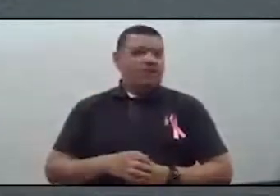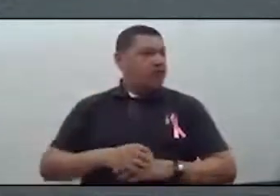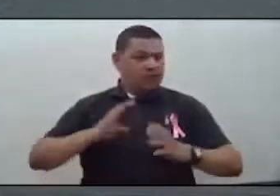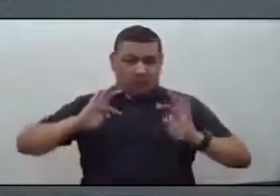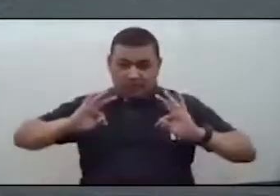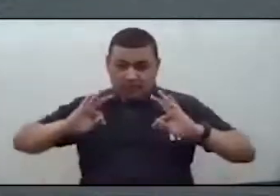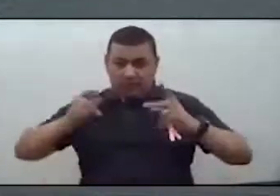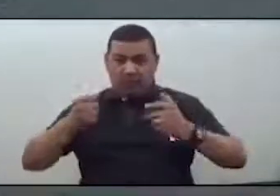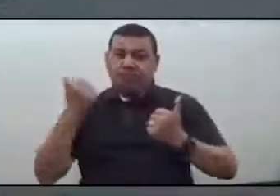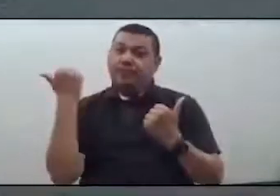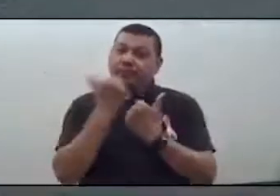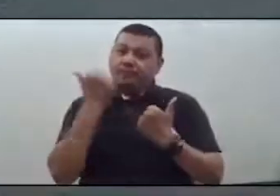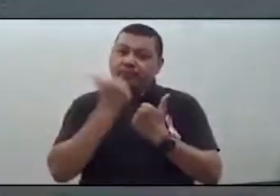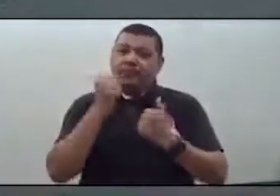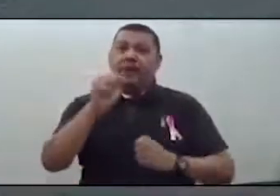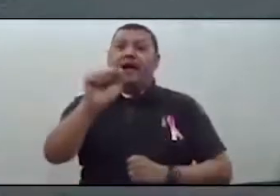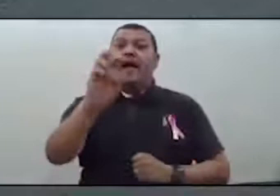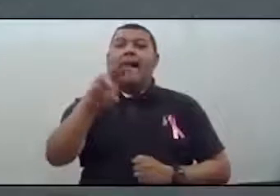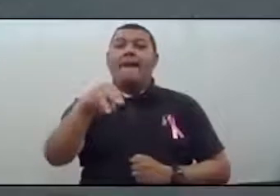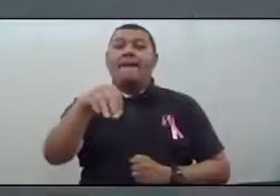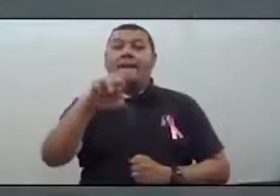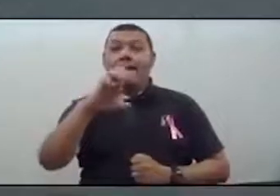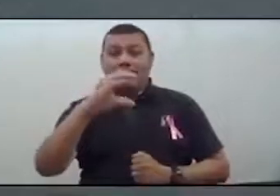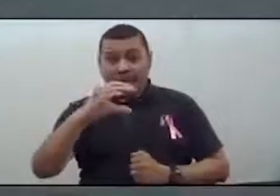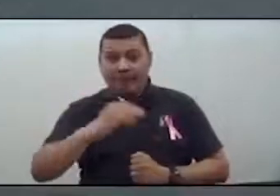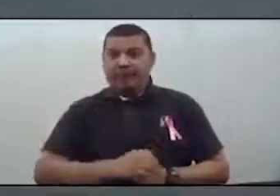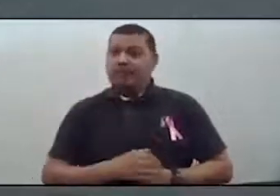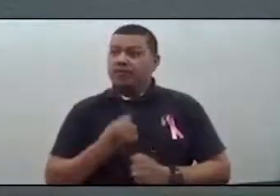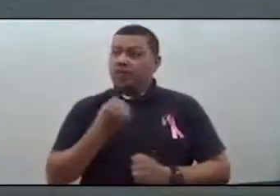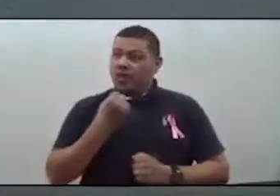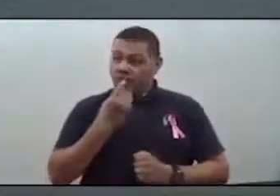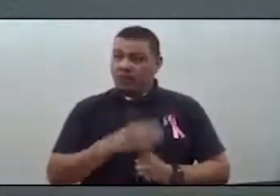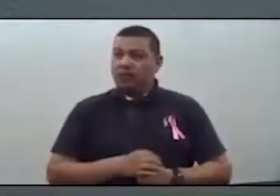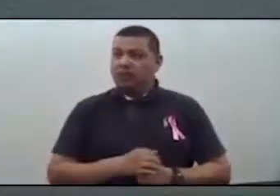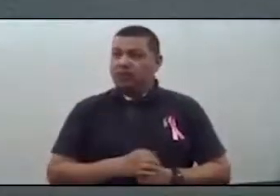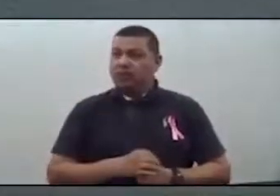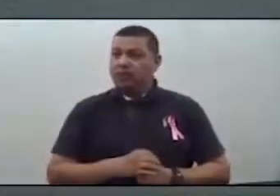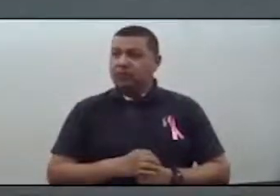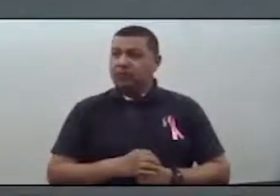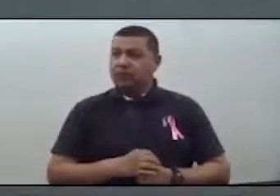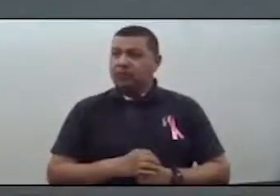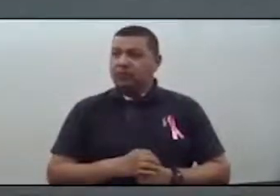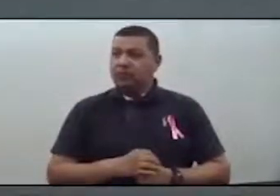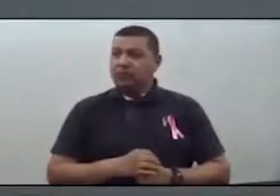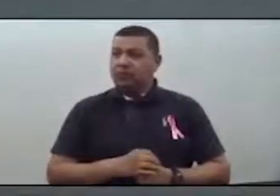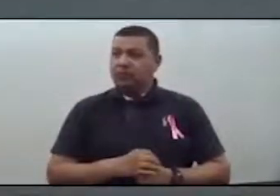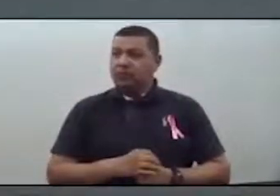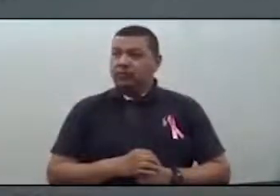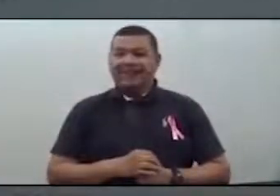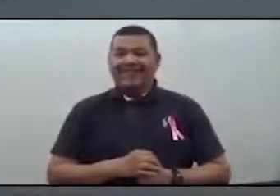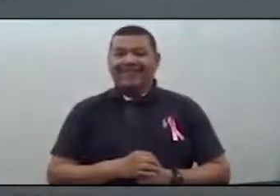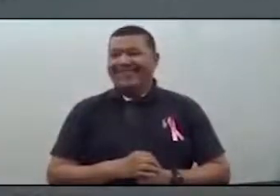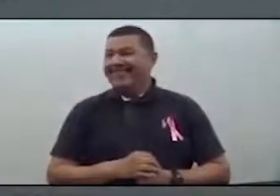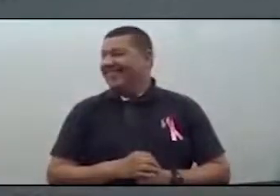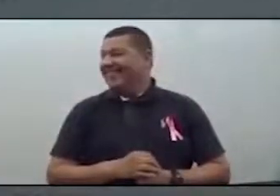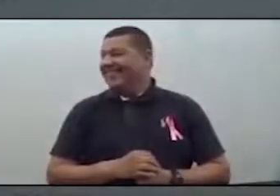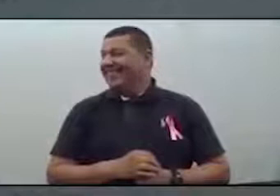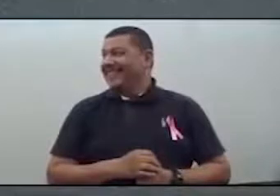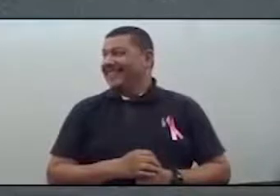da MEC, foi muito legal. Parabenizar o senhor, ganhou tudo, né? Eu estava meio despreparado.